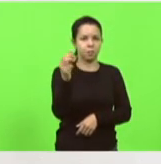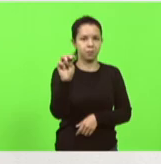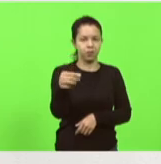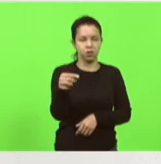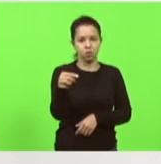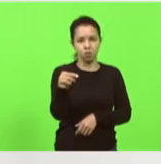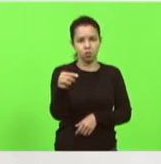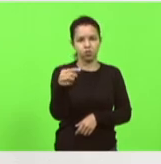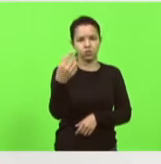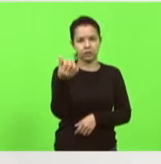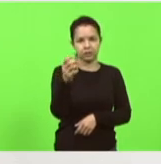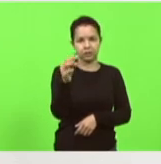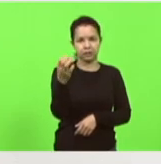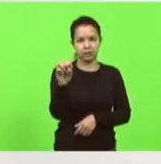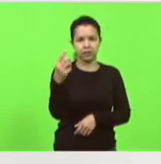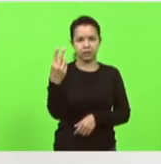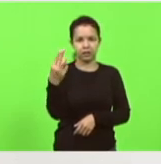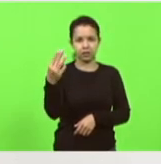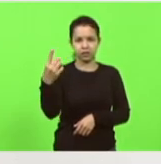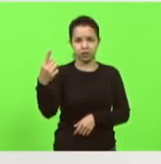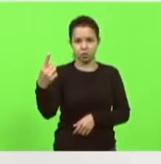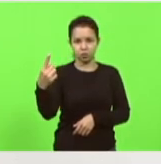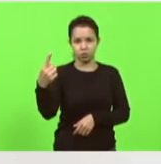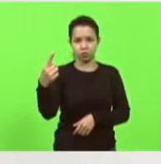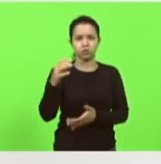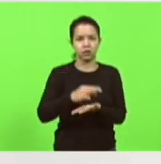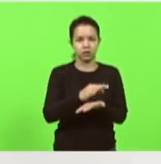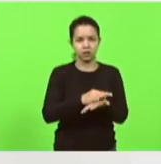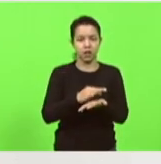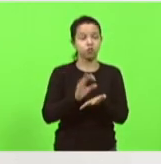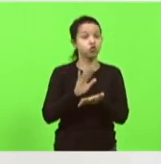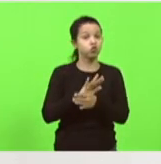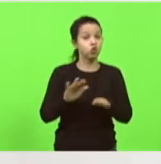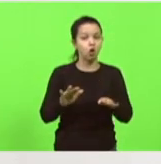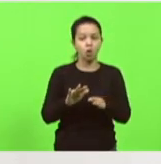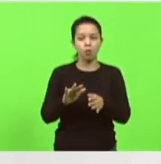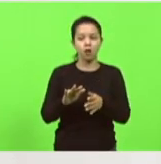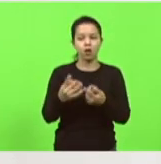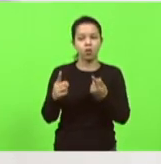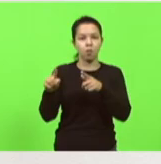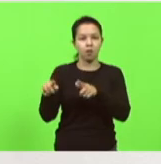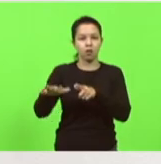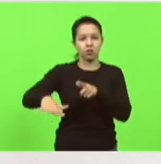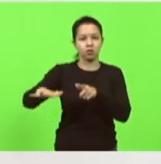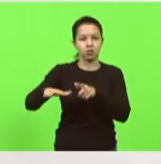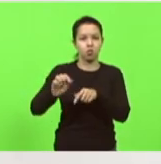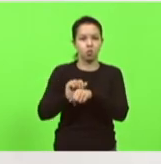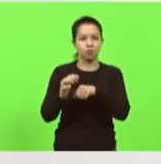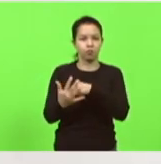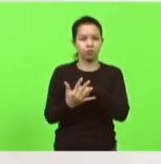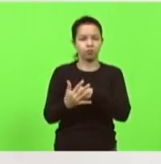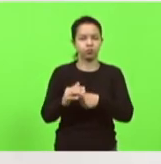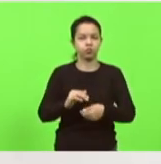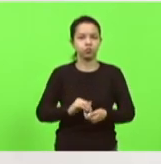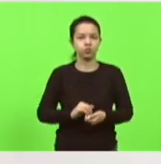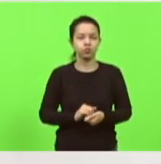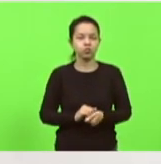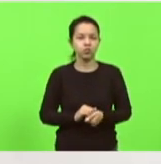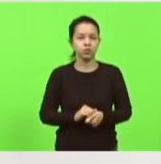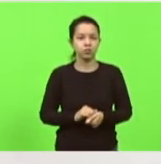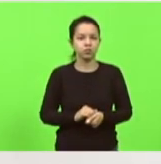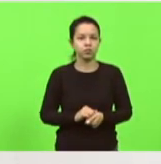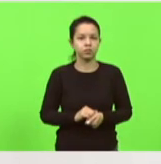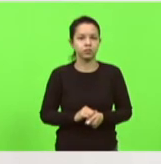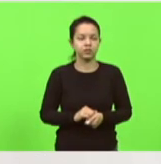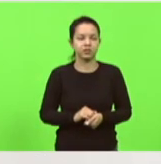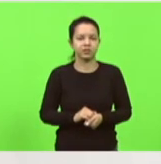R$ 61.116.553,31. Apenas para o combate de Covid. E em resposta também, deputado Berlanda, a